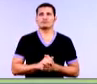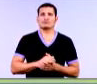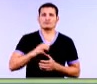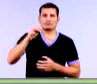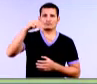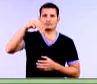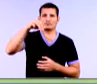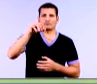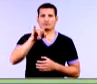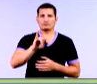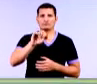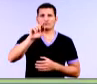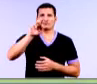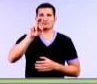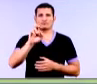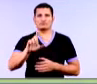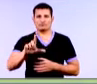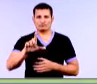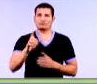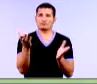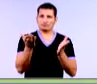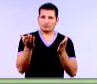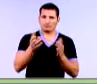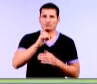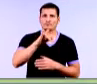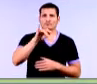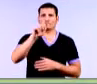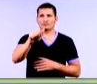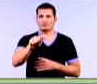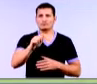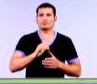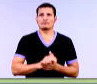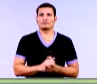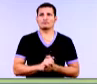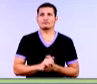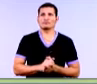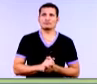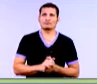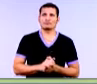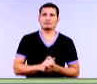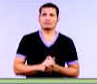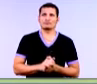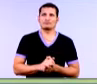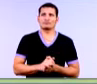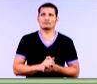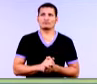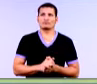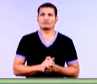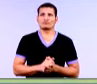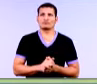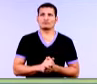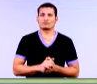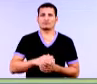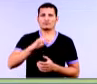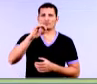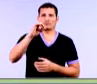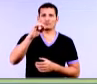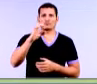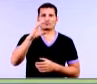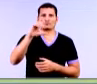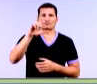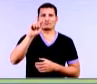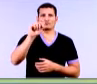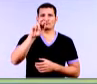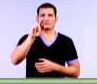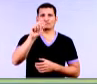Miguel. A data de hoje, dia 9/6. Acessar a seção de declarações, que eu poderia vir aqui e